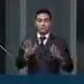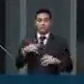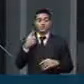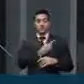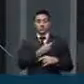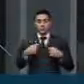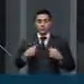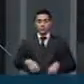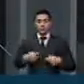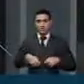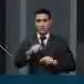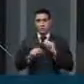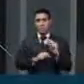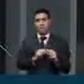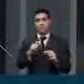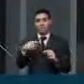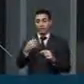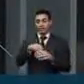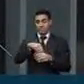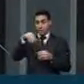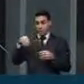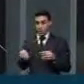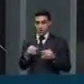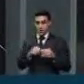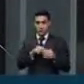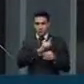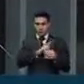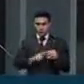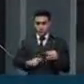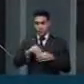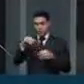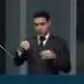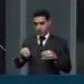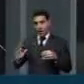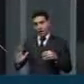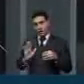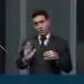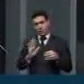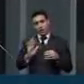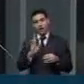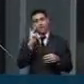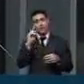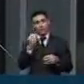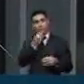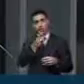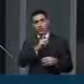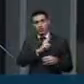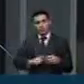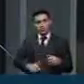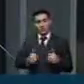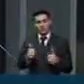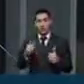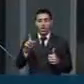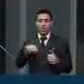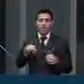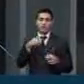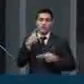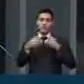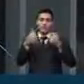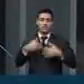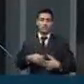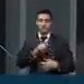precisamos, neste momento, quem está fora, dar contribuições construtivas para se fazer, sim, um grande governo. Isso eu estou falando não só a